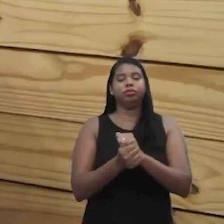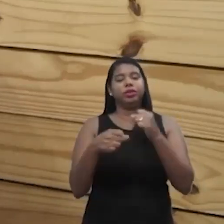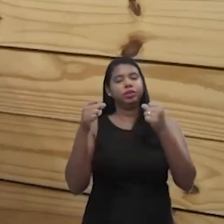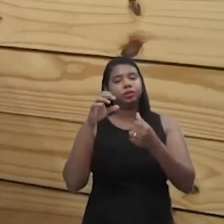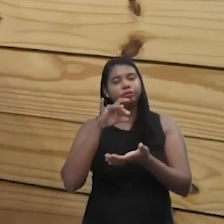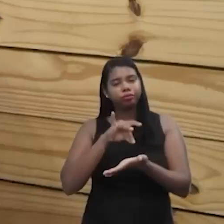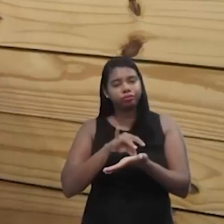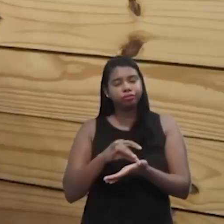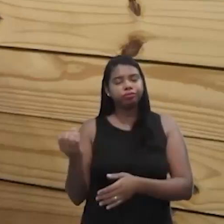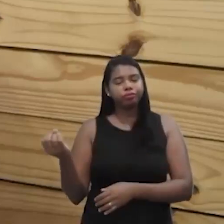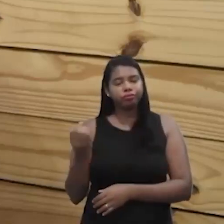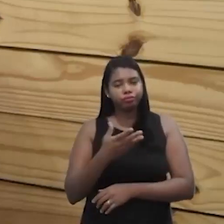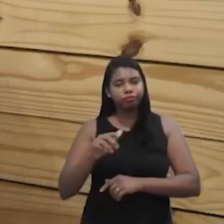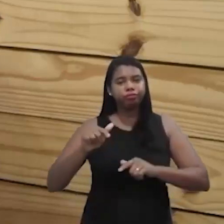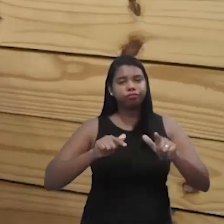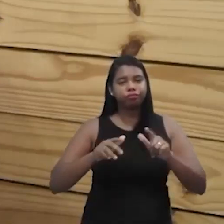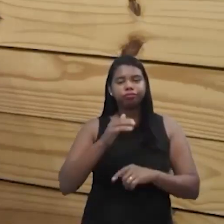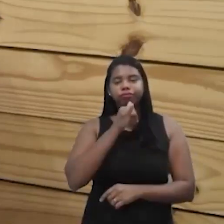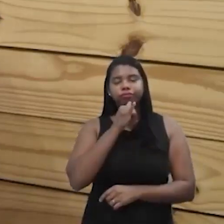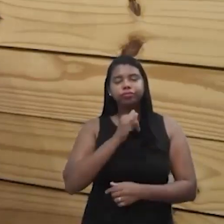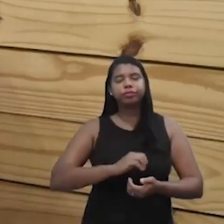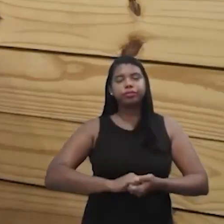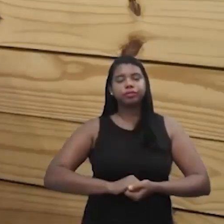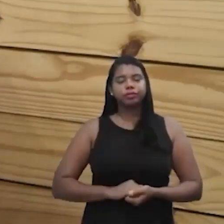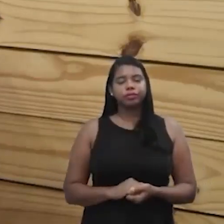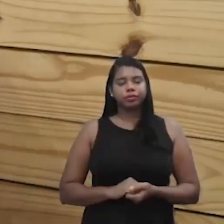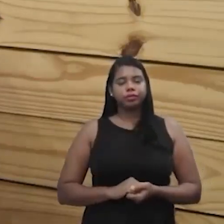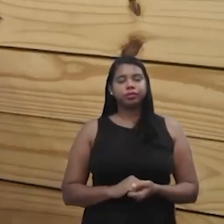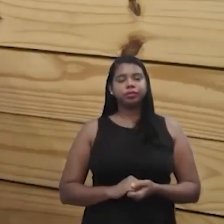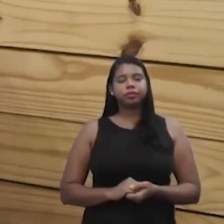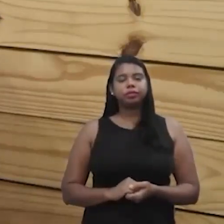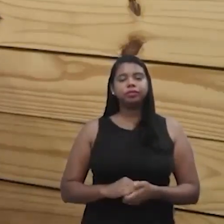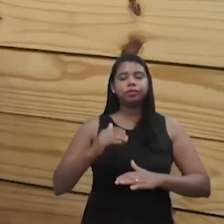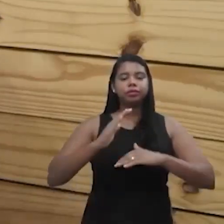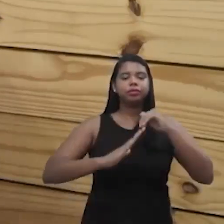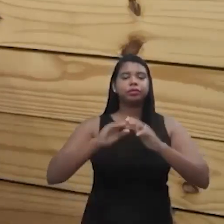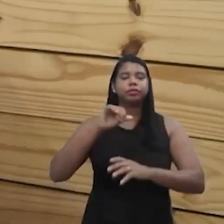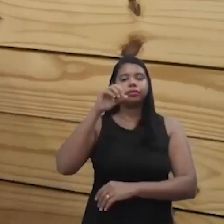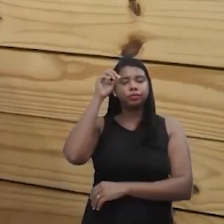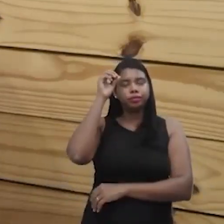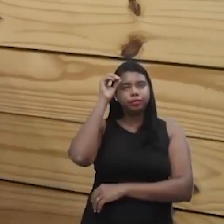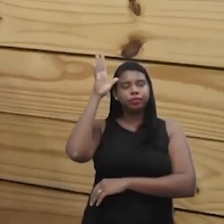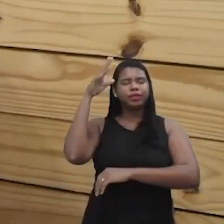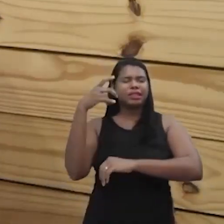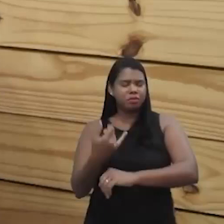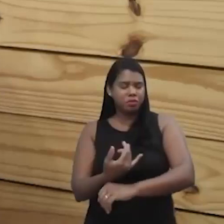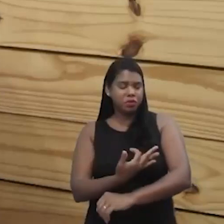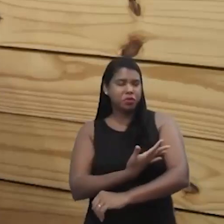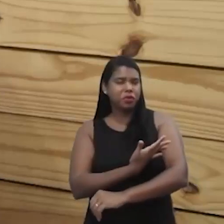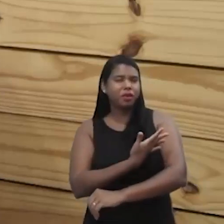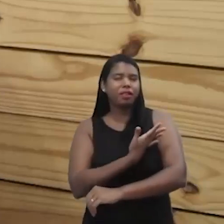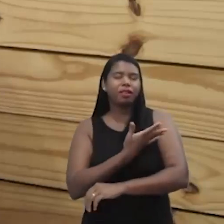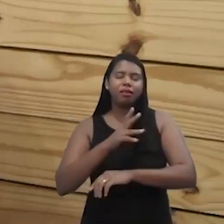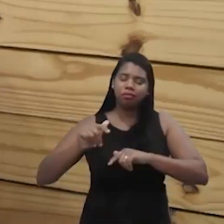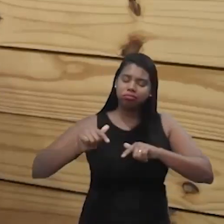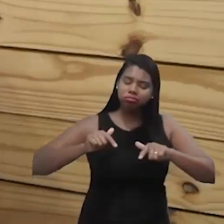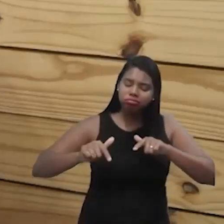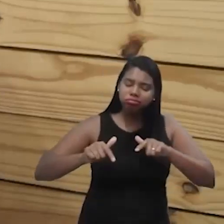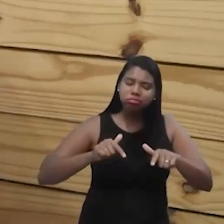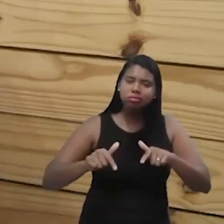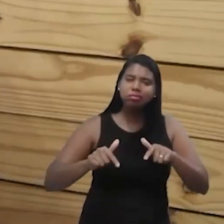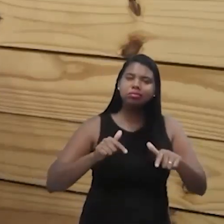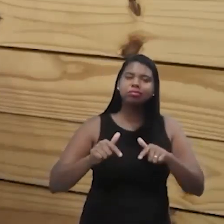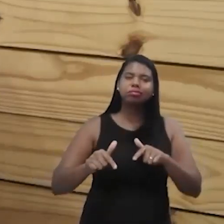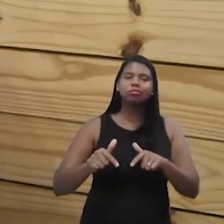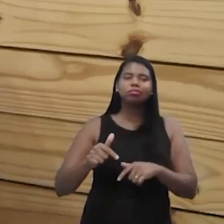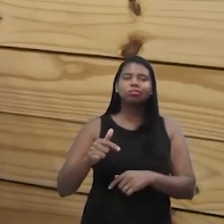esse novo mercado. Por exemplo, ser um profissional que tenha inteligência emocional, um profissional que trabalhe com